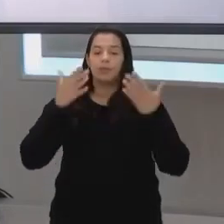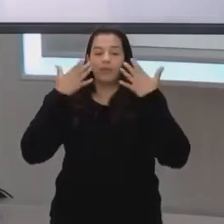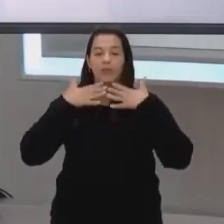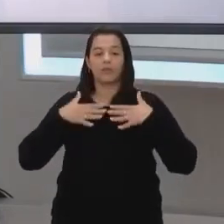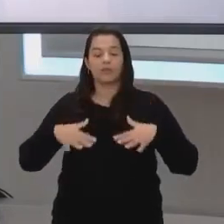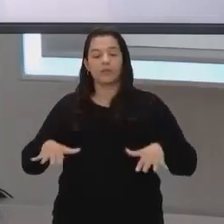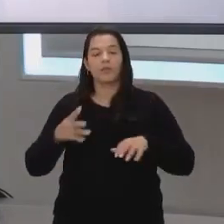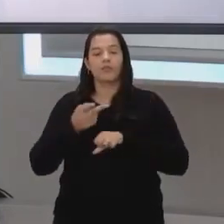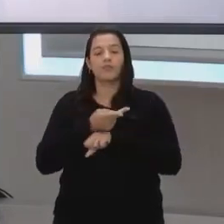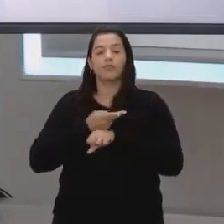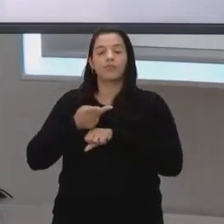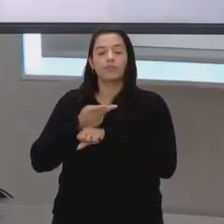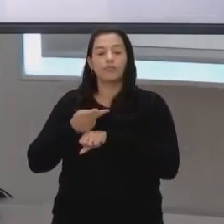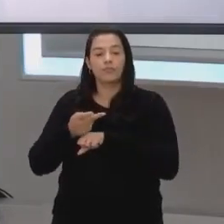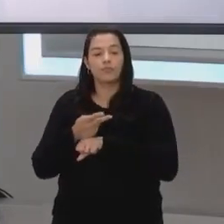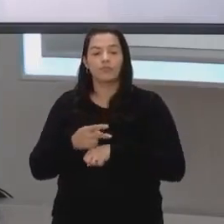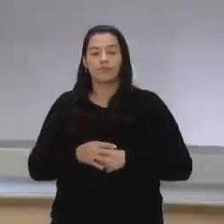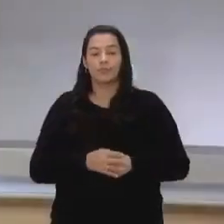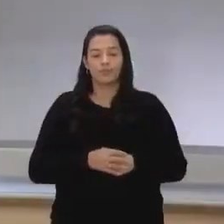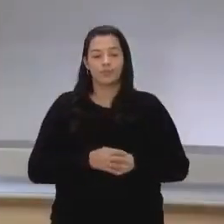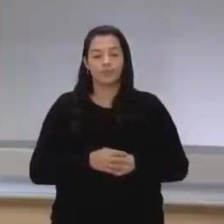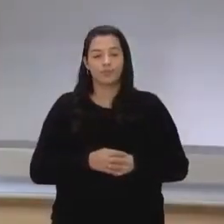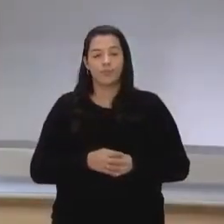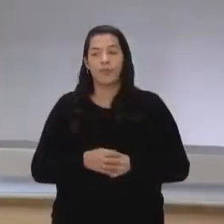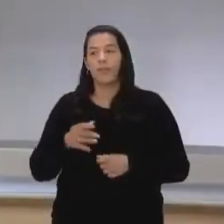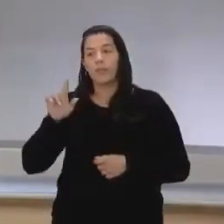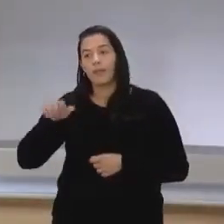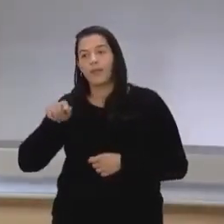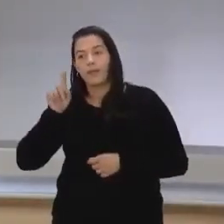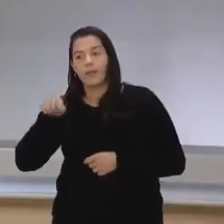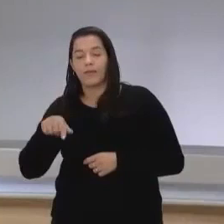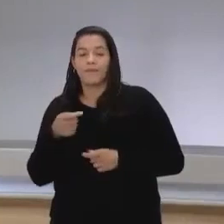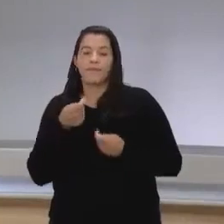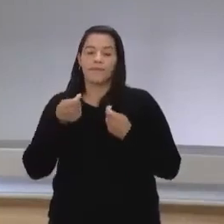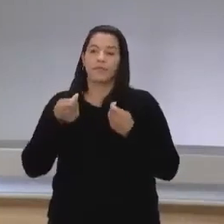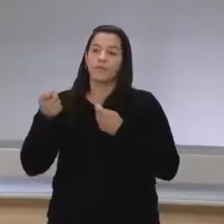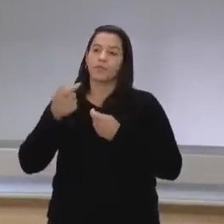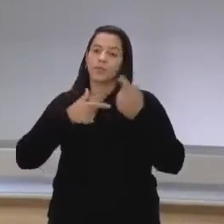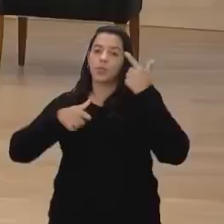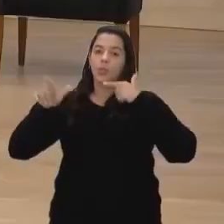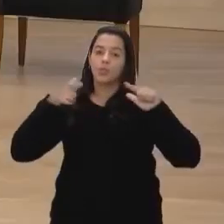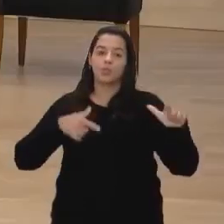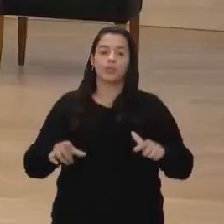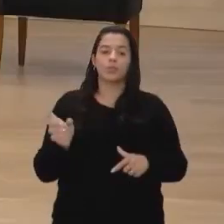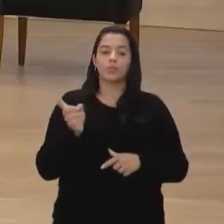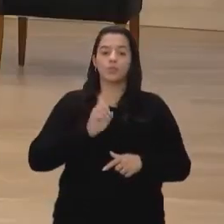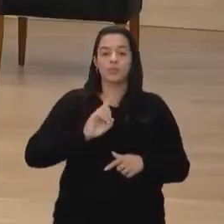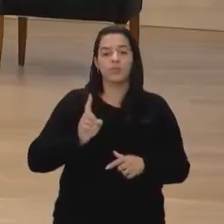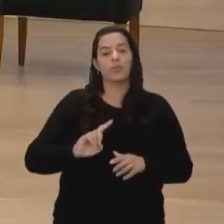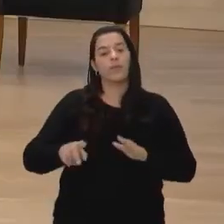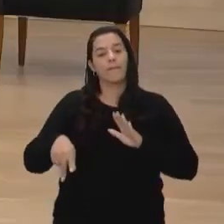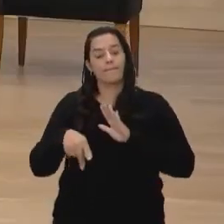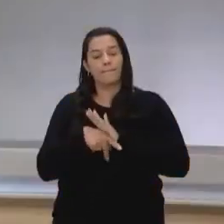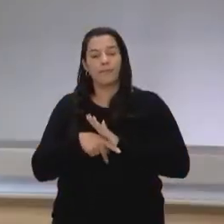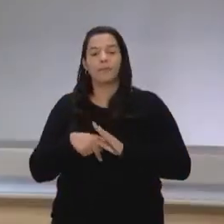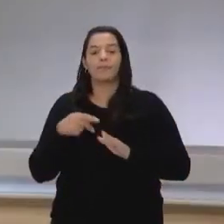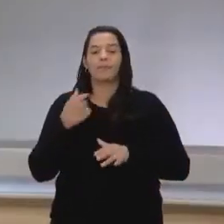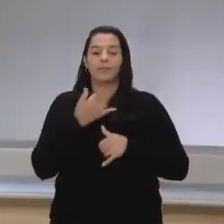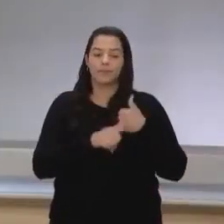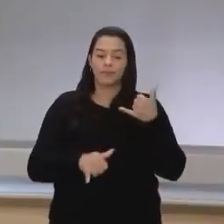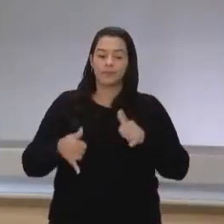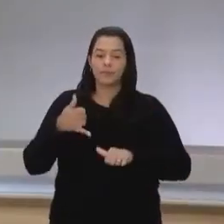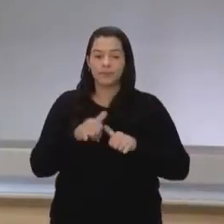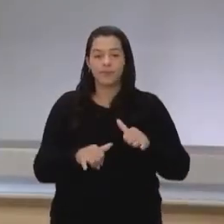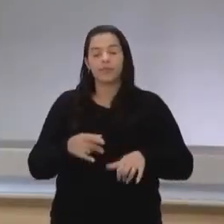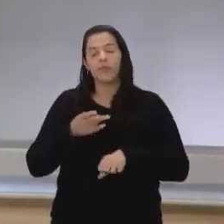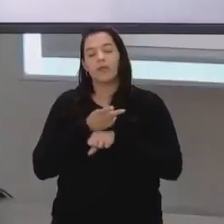uma busca dessa Então, isso não é provocado por questões externas. É o próprio elemento químico que vai naturalmente